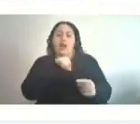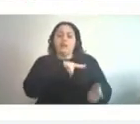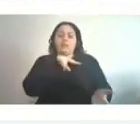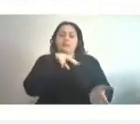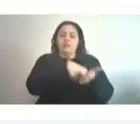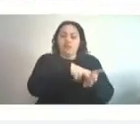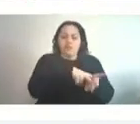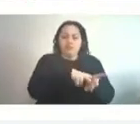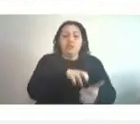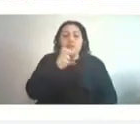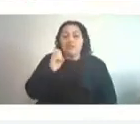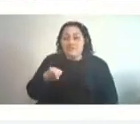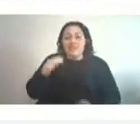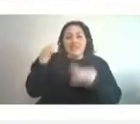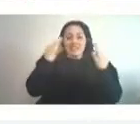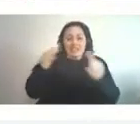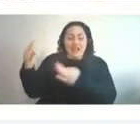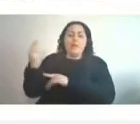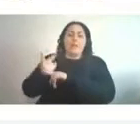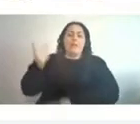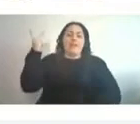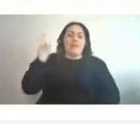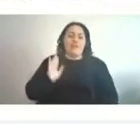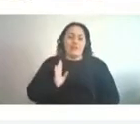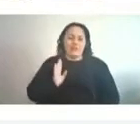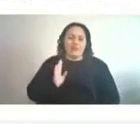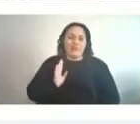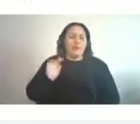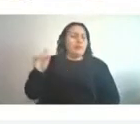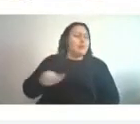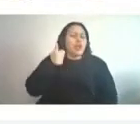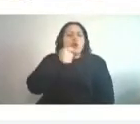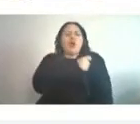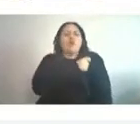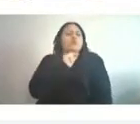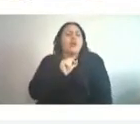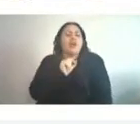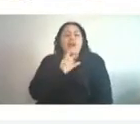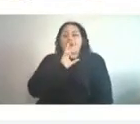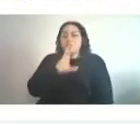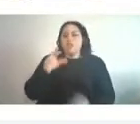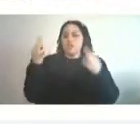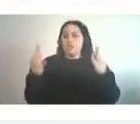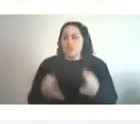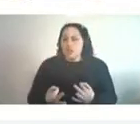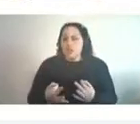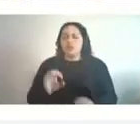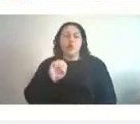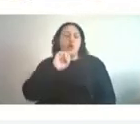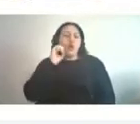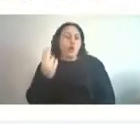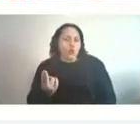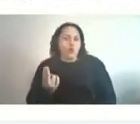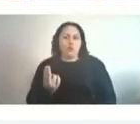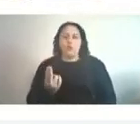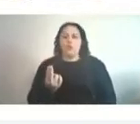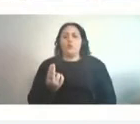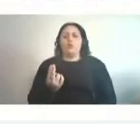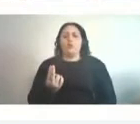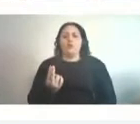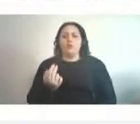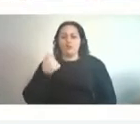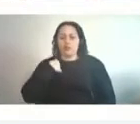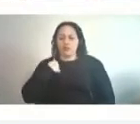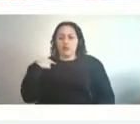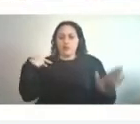né? Então, o melhor aluno é aquele que responde corretamente. O aluno que pergunta ele mostra o não saber, e o